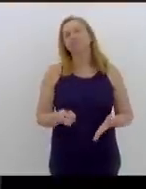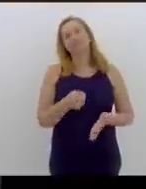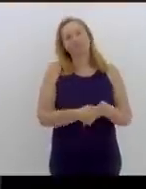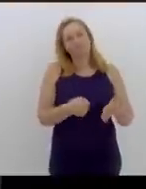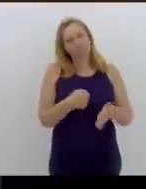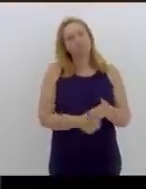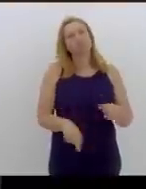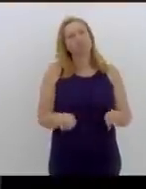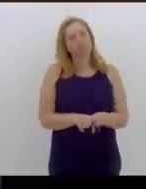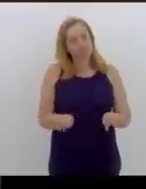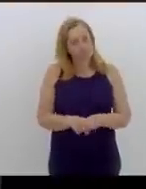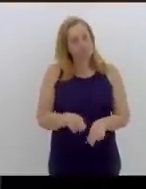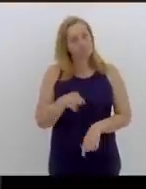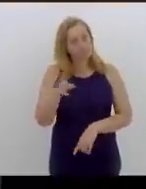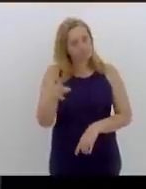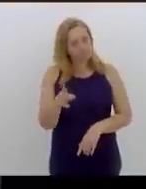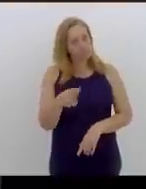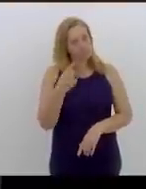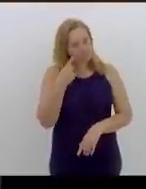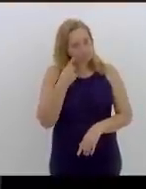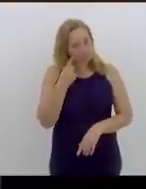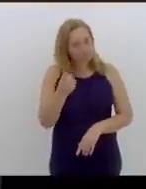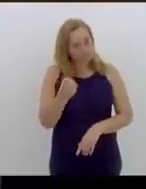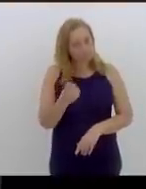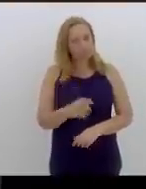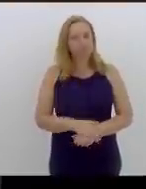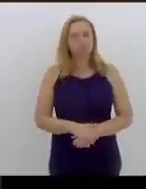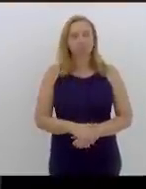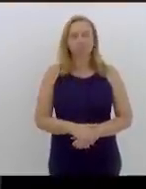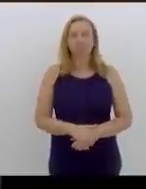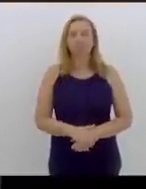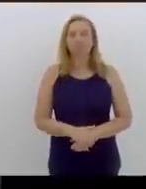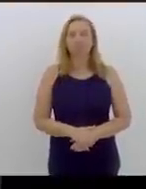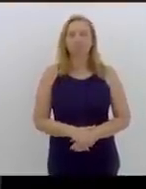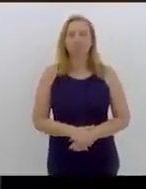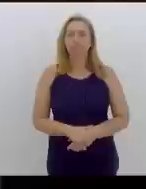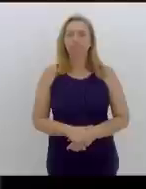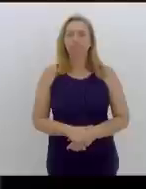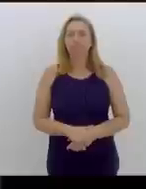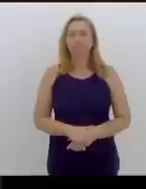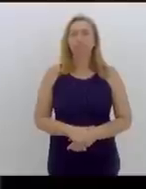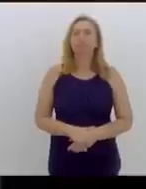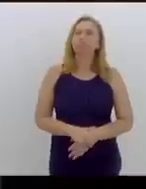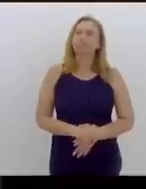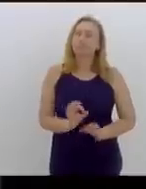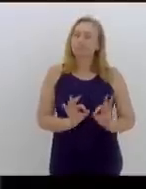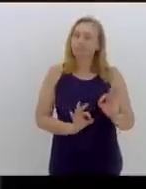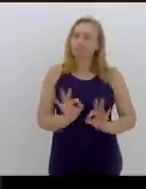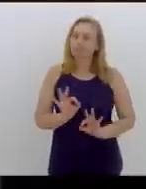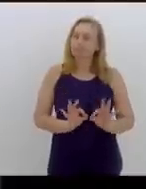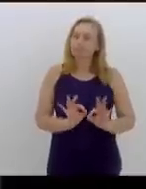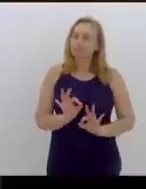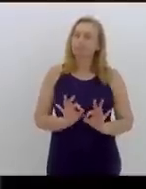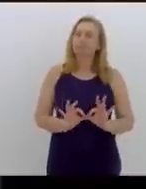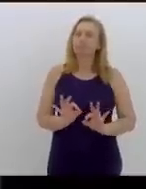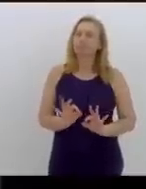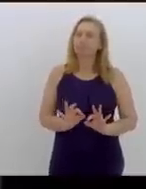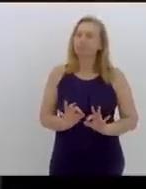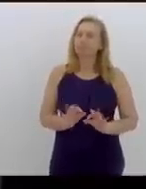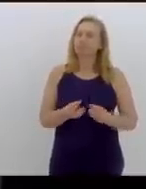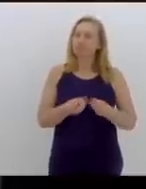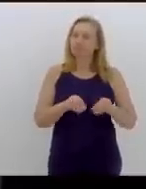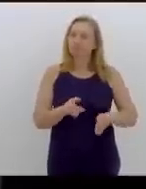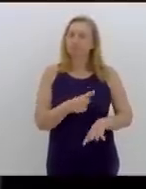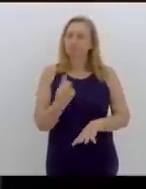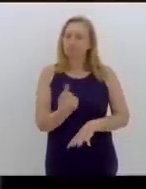por isso também chegar isso também tem que enxergar o que não tá visível a cama de gato estão armando a cama de gato se não tiver União vai perder